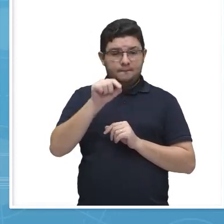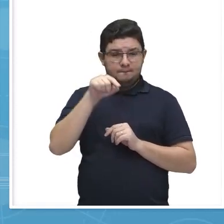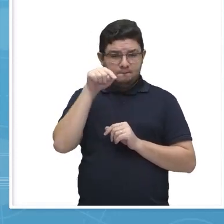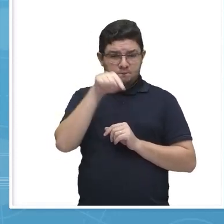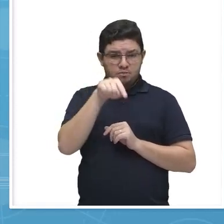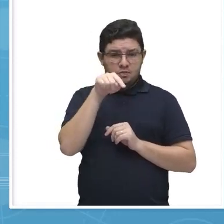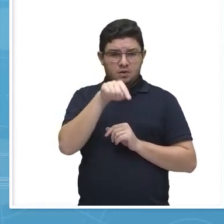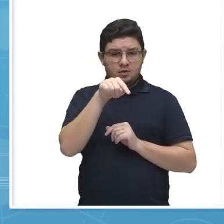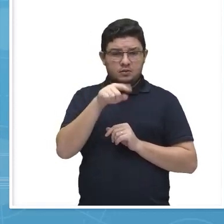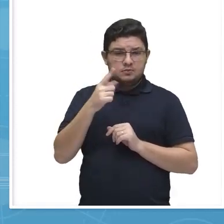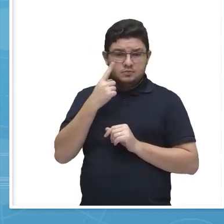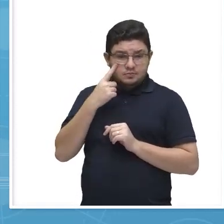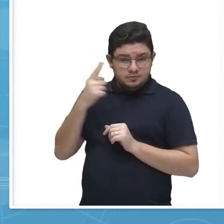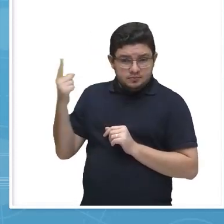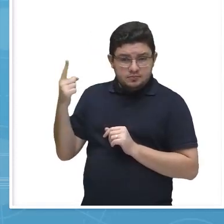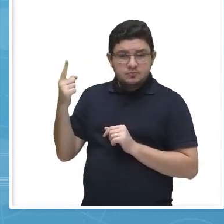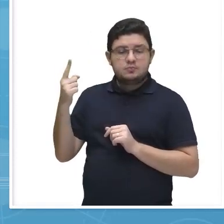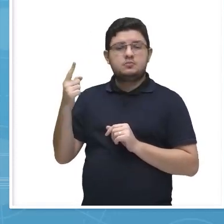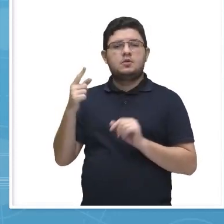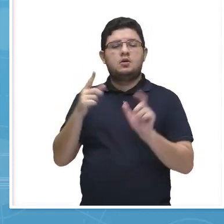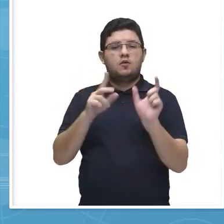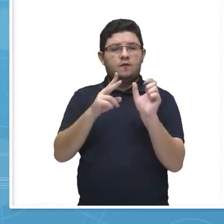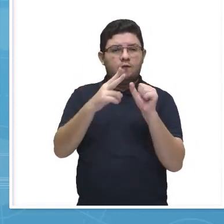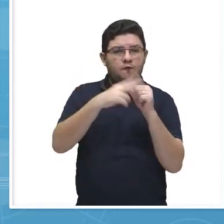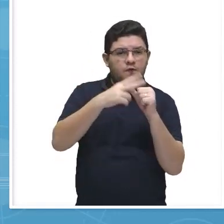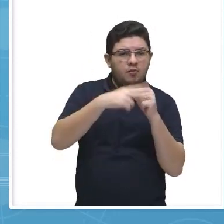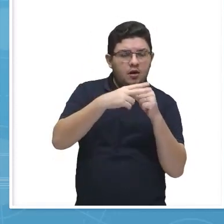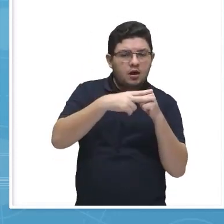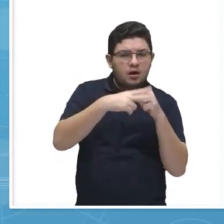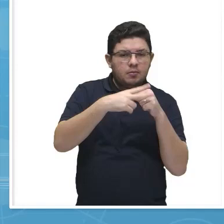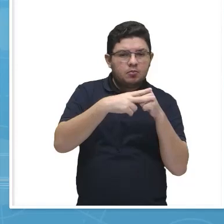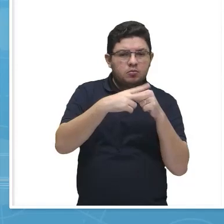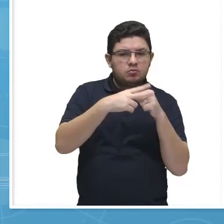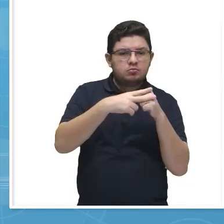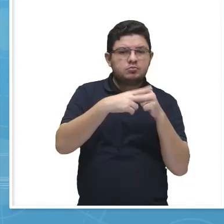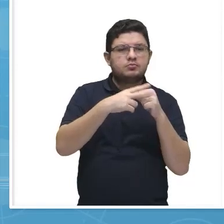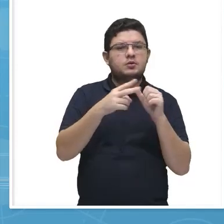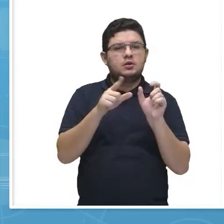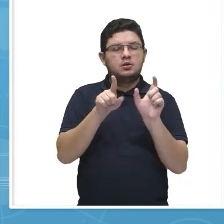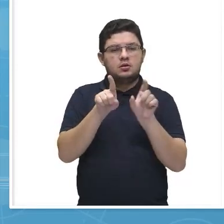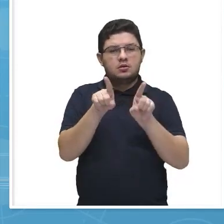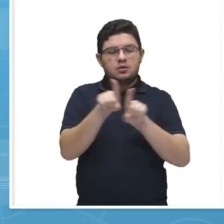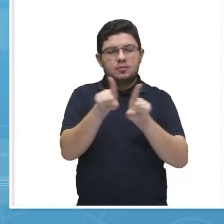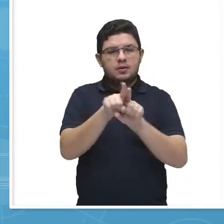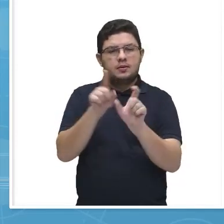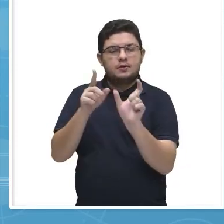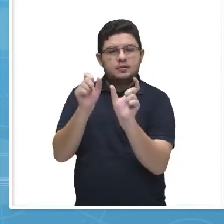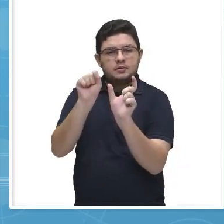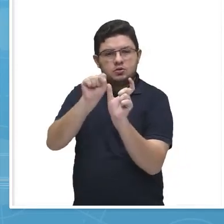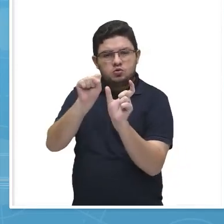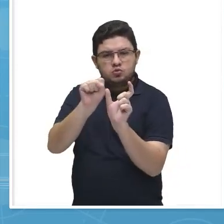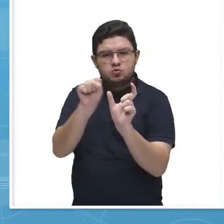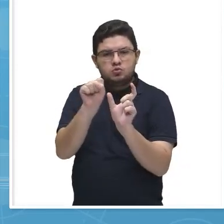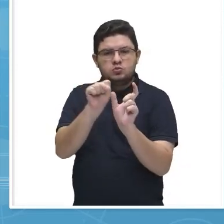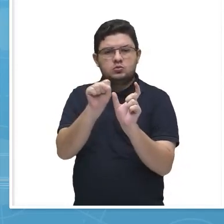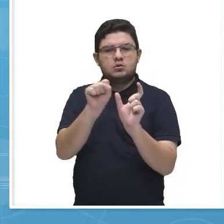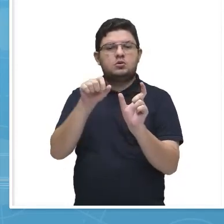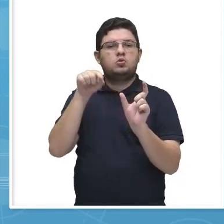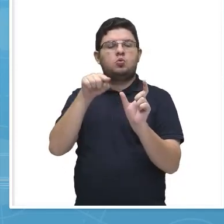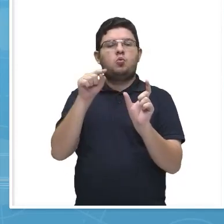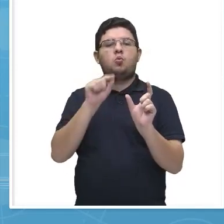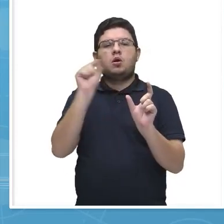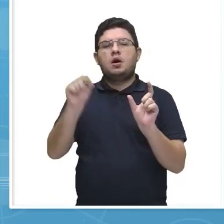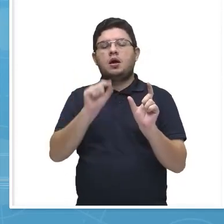relação que vai se estabelecer entre o verbo e o sujeito da oração, eu vou chamar de predicação verbal,